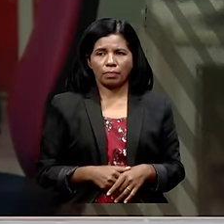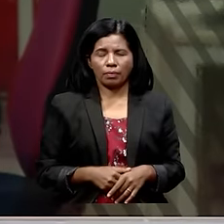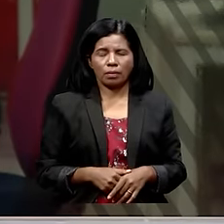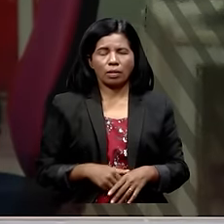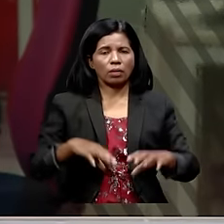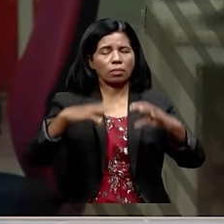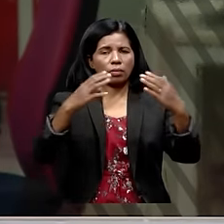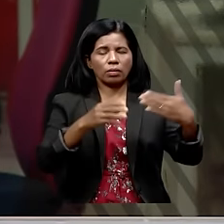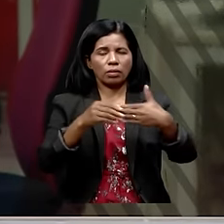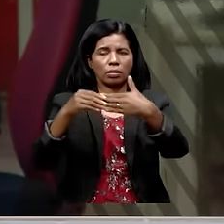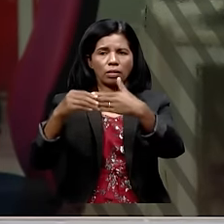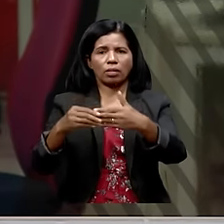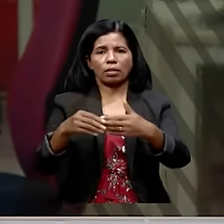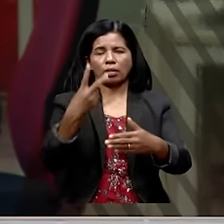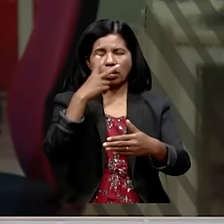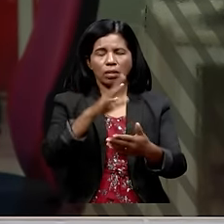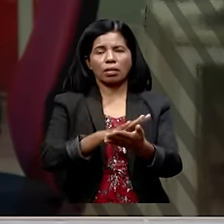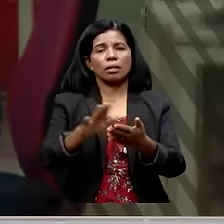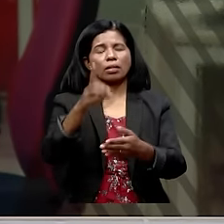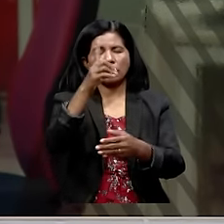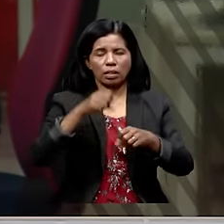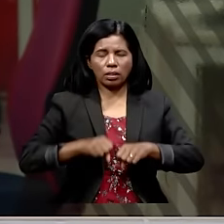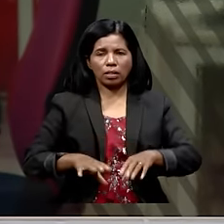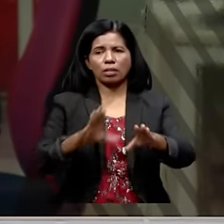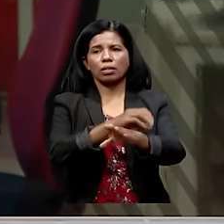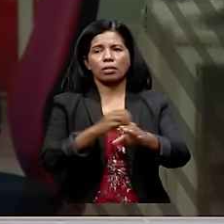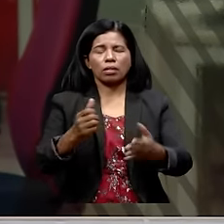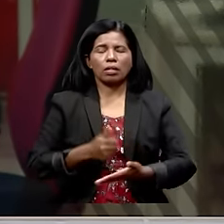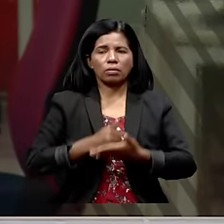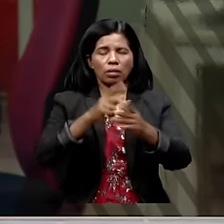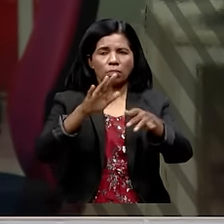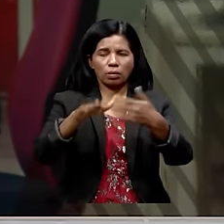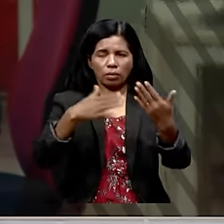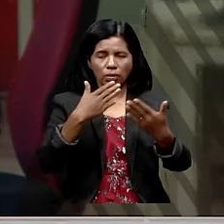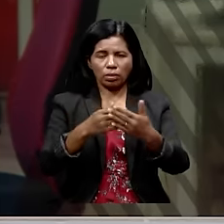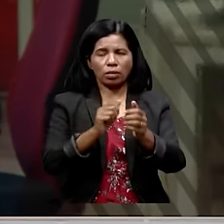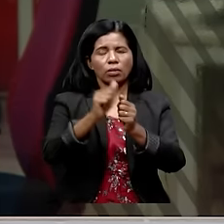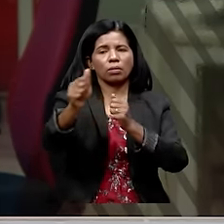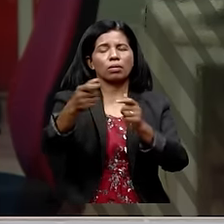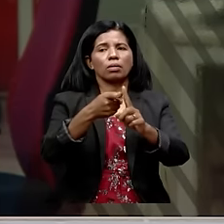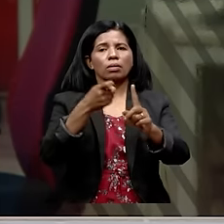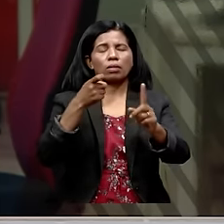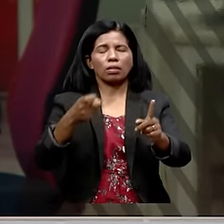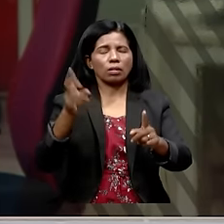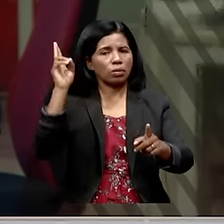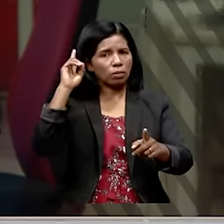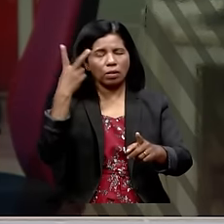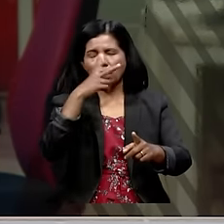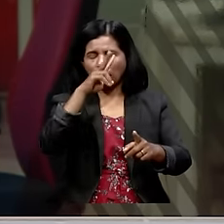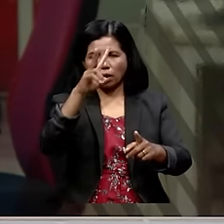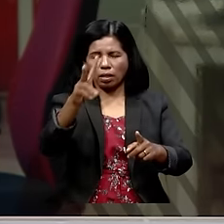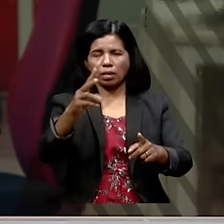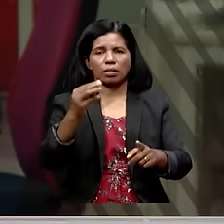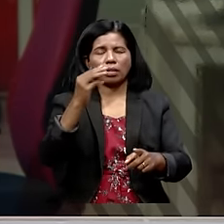Komisão organizadora instala mostra LED Walu e Atasi Tolu, onde facilita serani sirene pedo com se altar, a turona no harre homilia